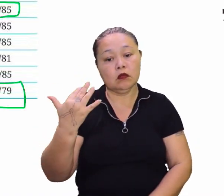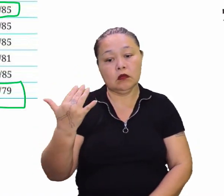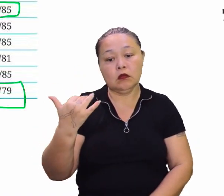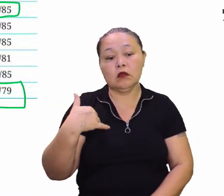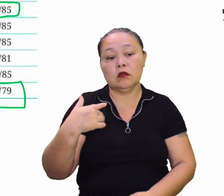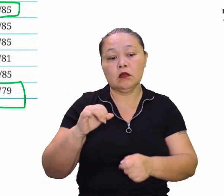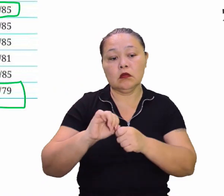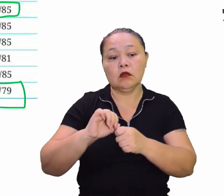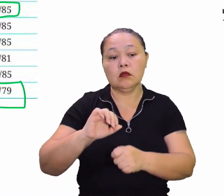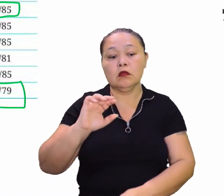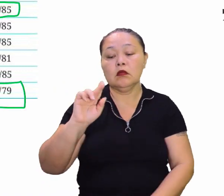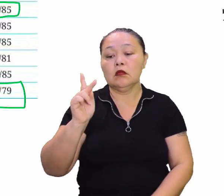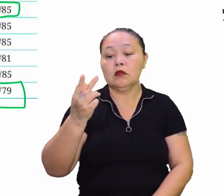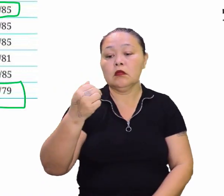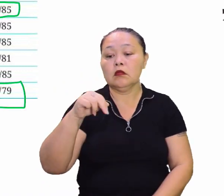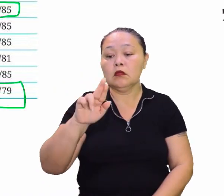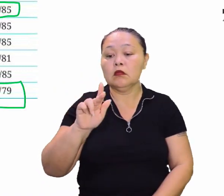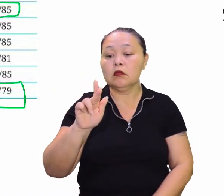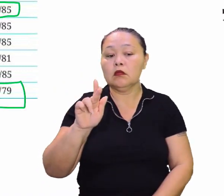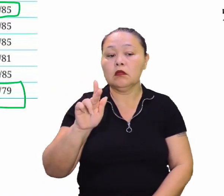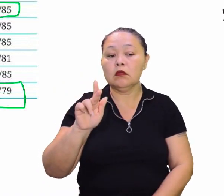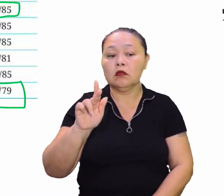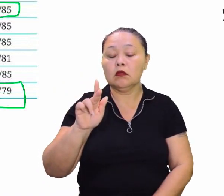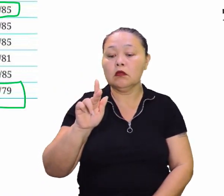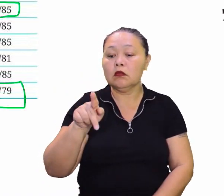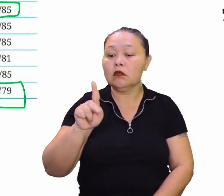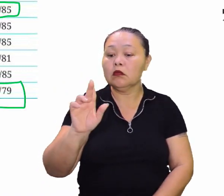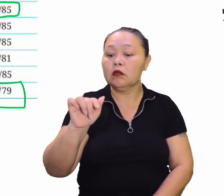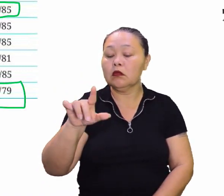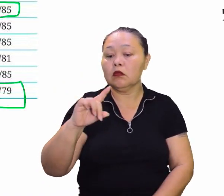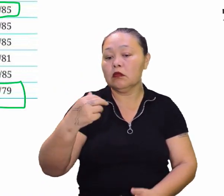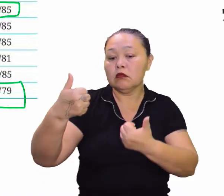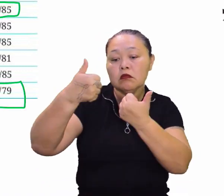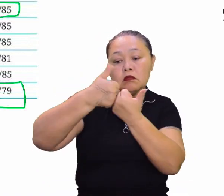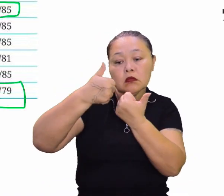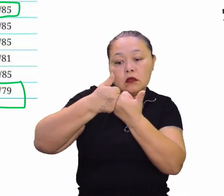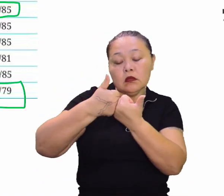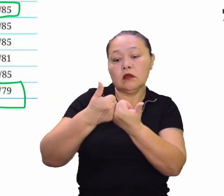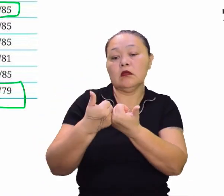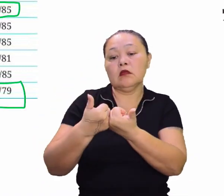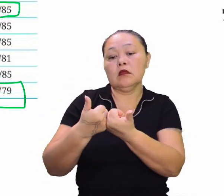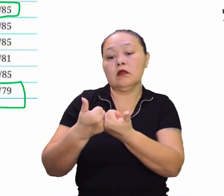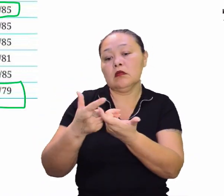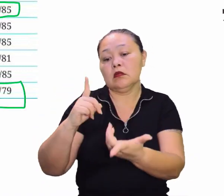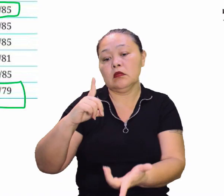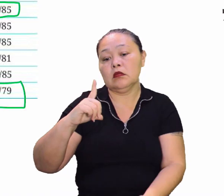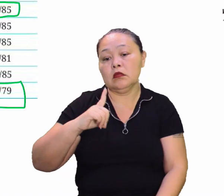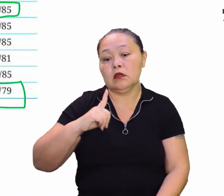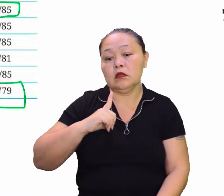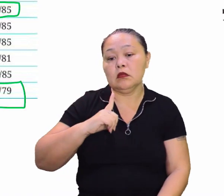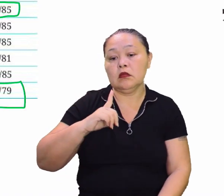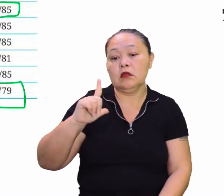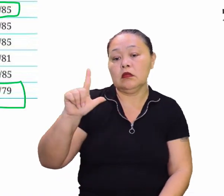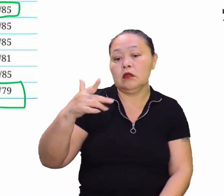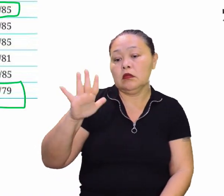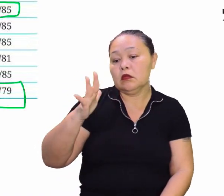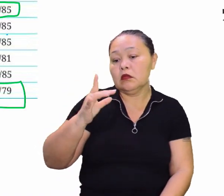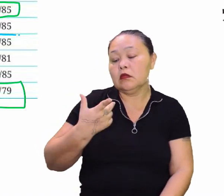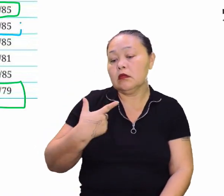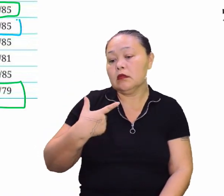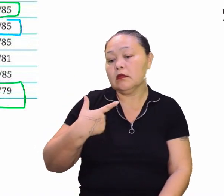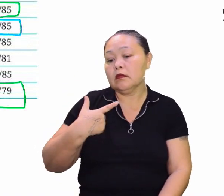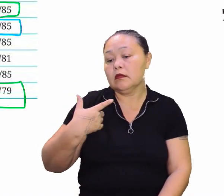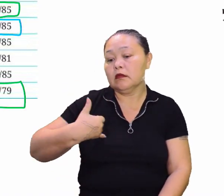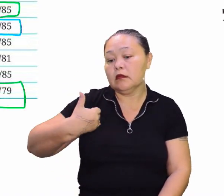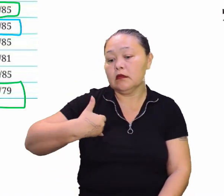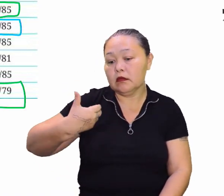em Hong Kong ser alto. Exato. É E está isso? bem próximo, né? Não está tão Isso. distante. Hong Kong tem 82, a expectativa